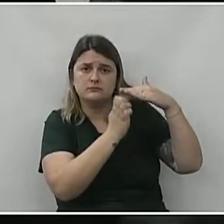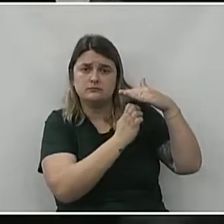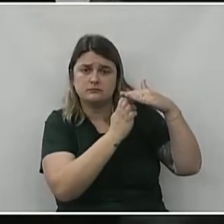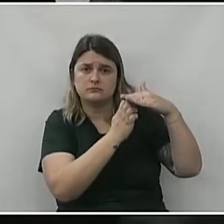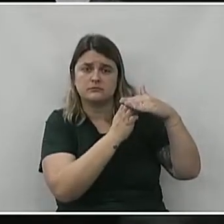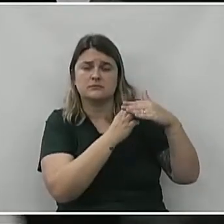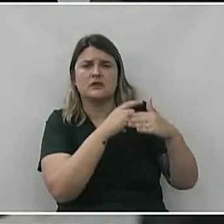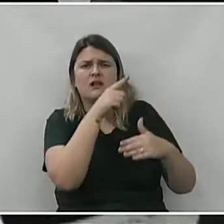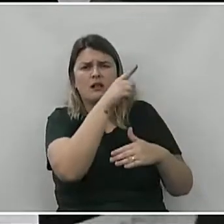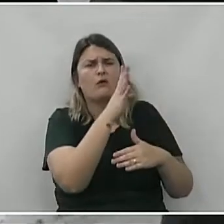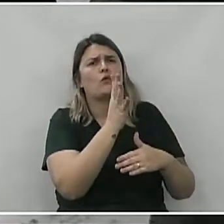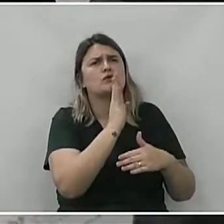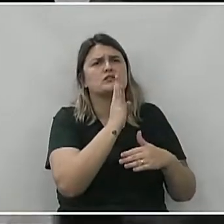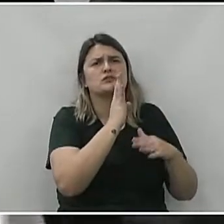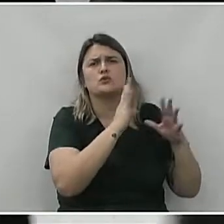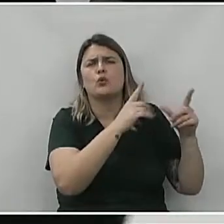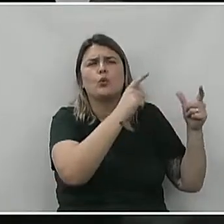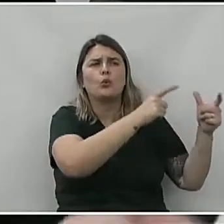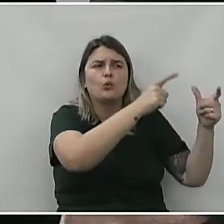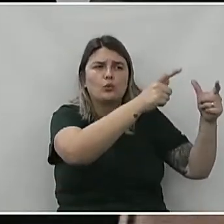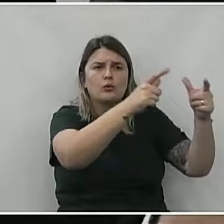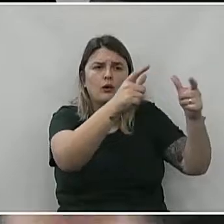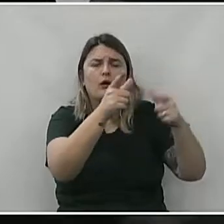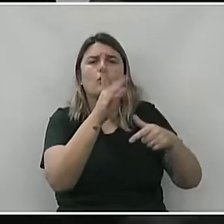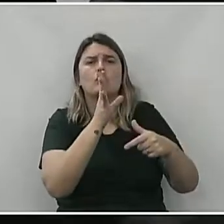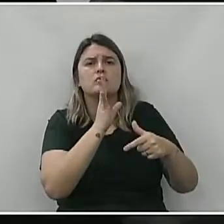e lá a gente pode conhecer toda a estrutura.